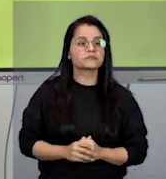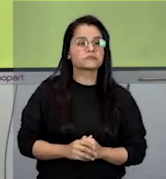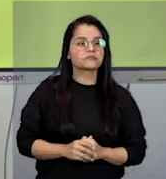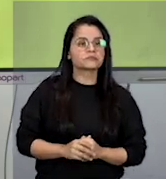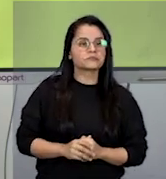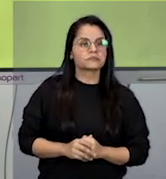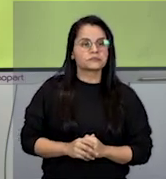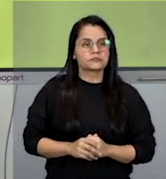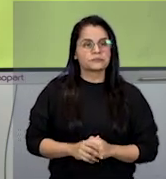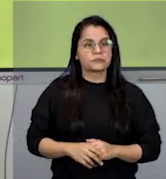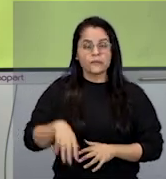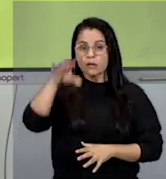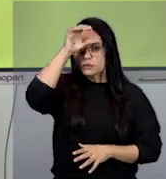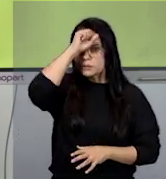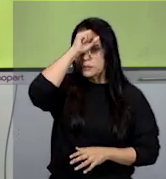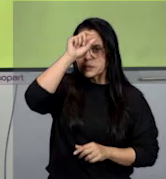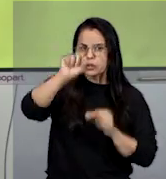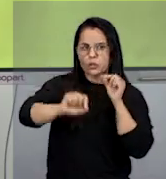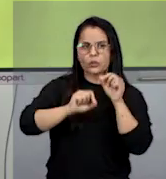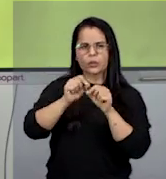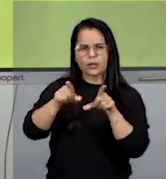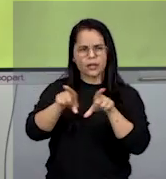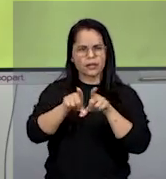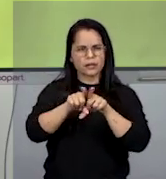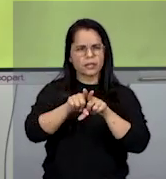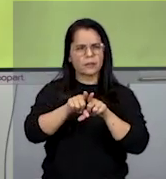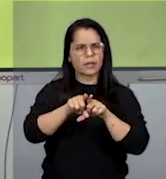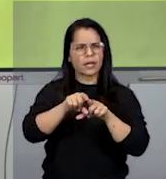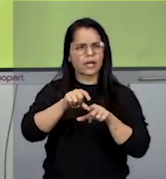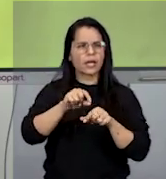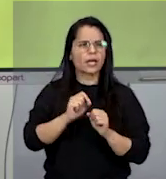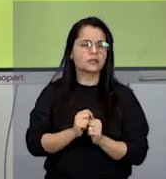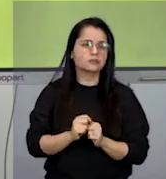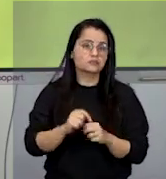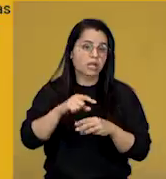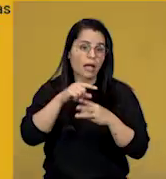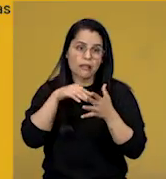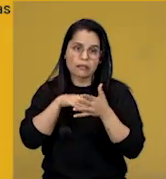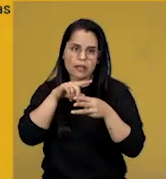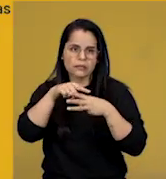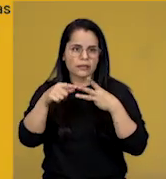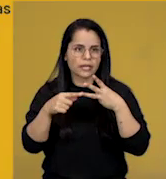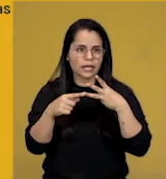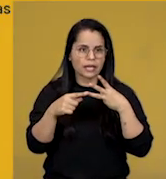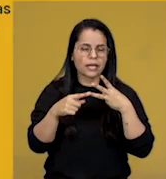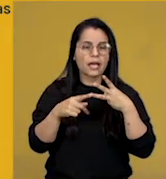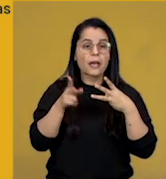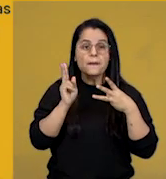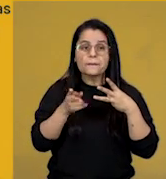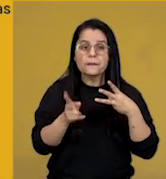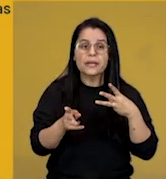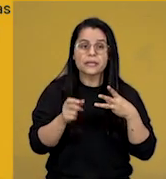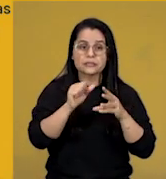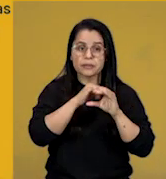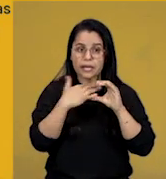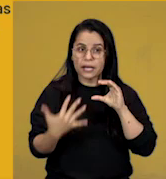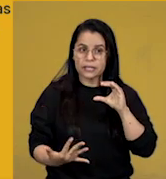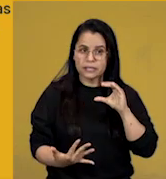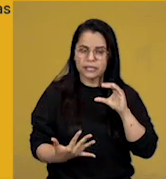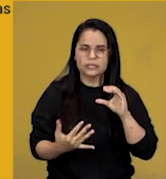polissêmica. Você aprendeu também que pares de palavras, ou até 3 palavras, com as mesmas